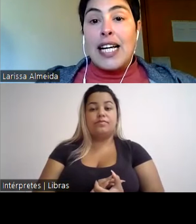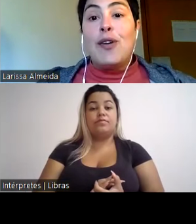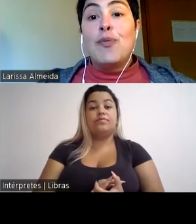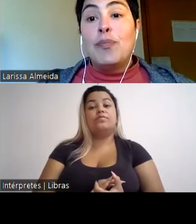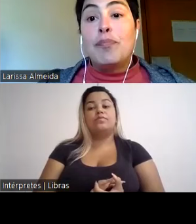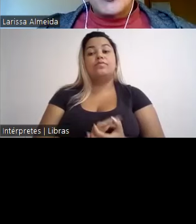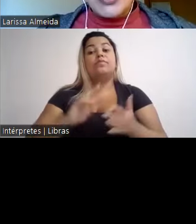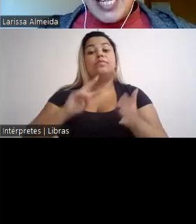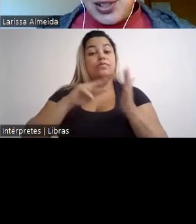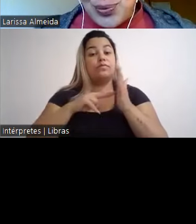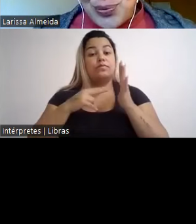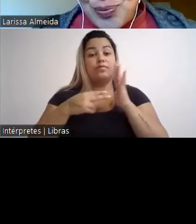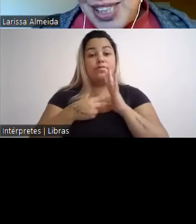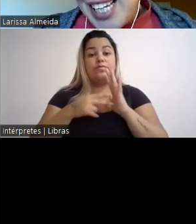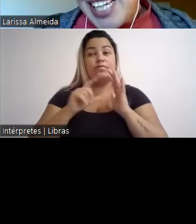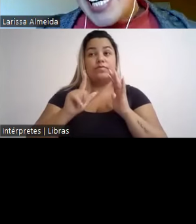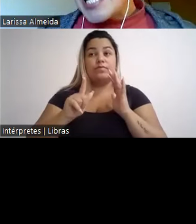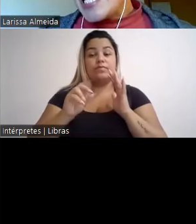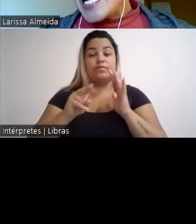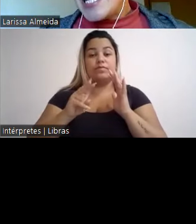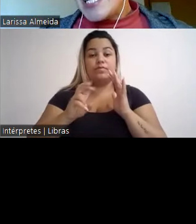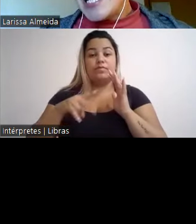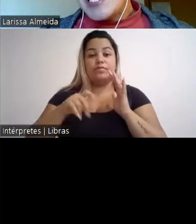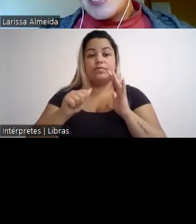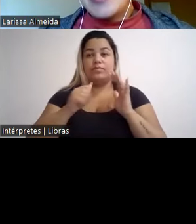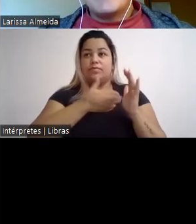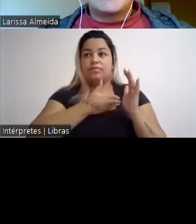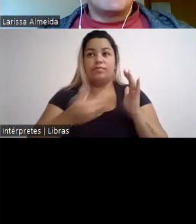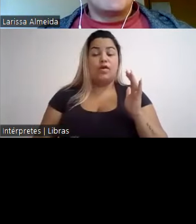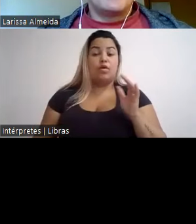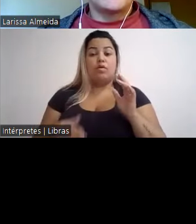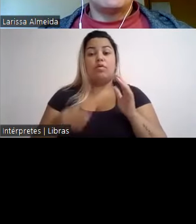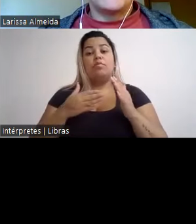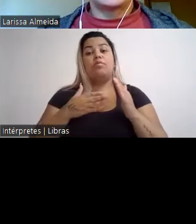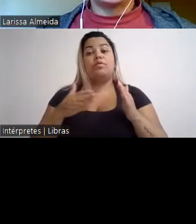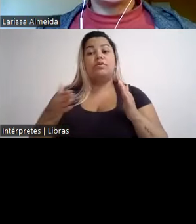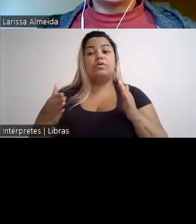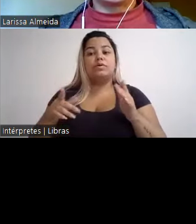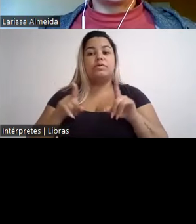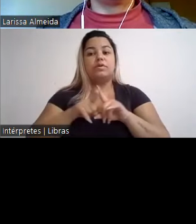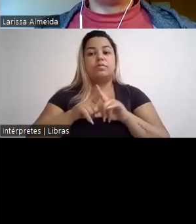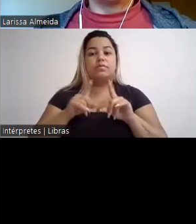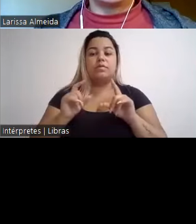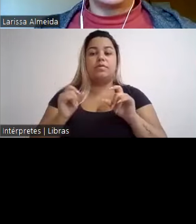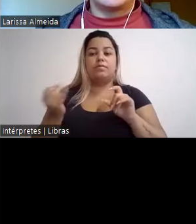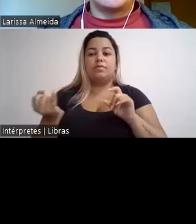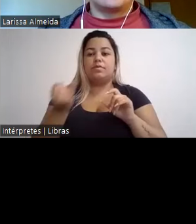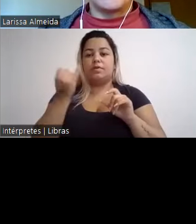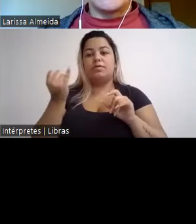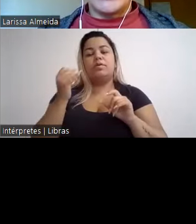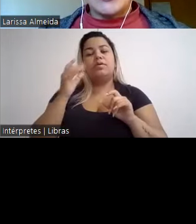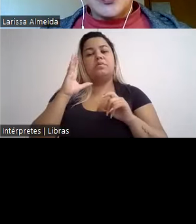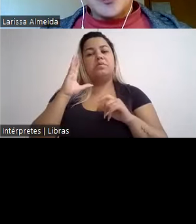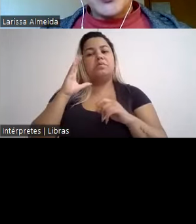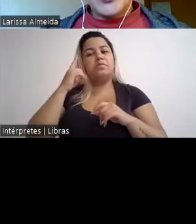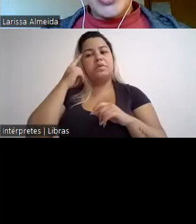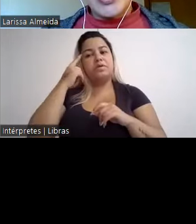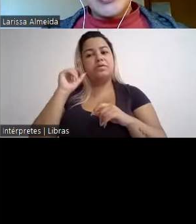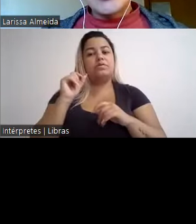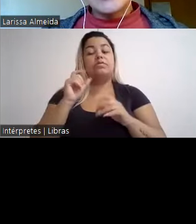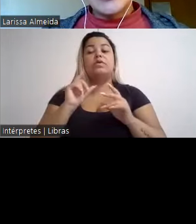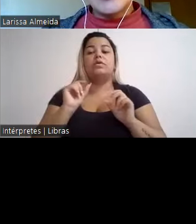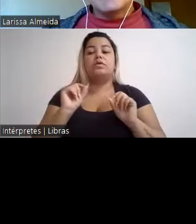governança é um processo, né? E aí é um ponto importante quando a gente pensa nesse processo,